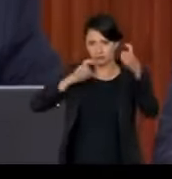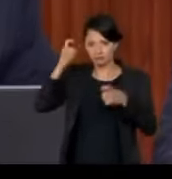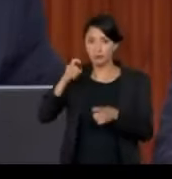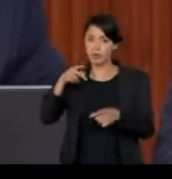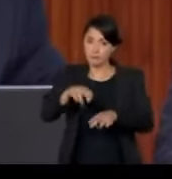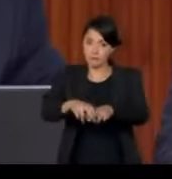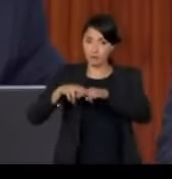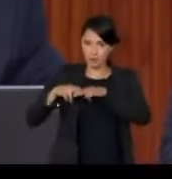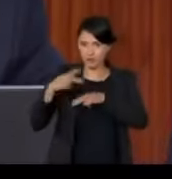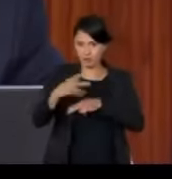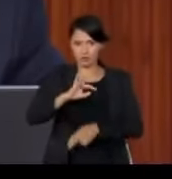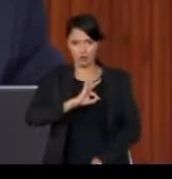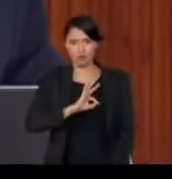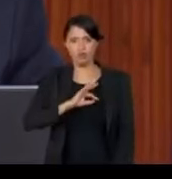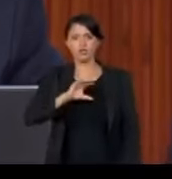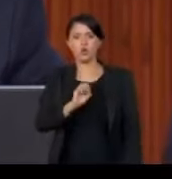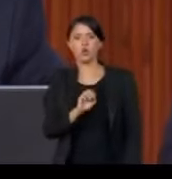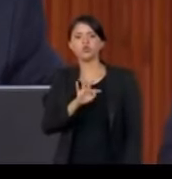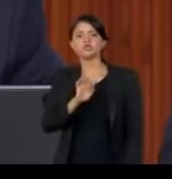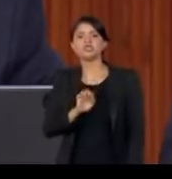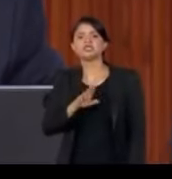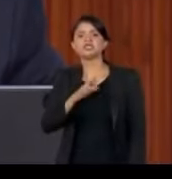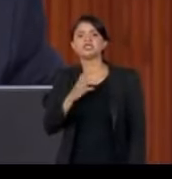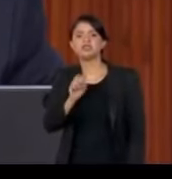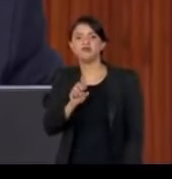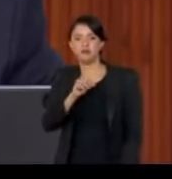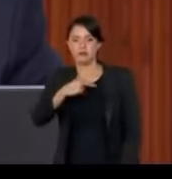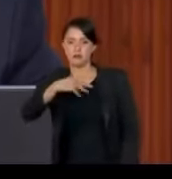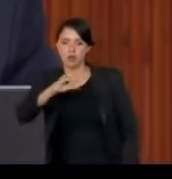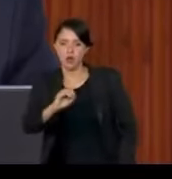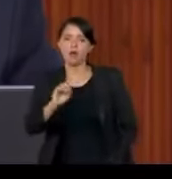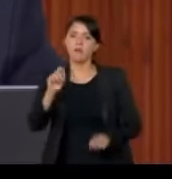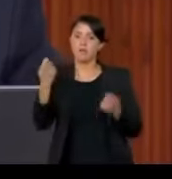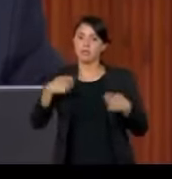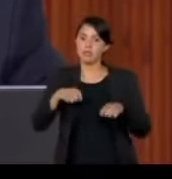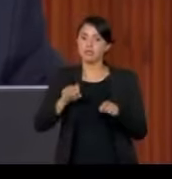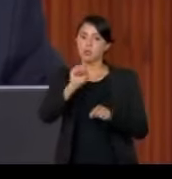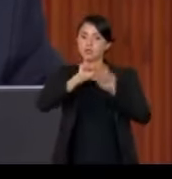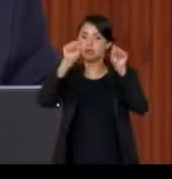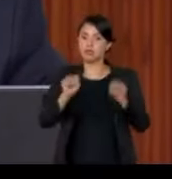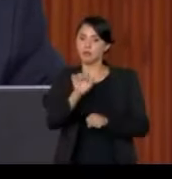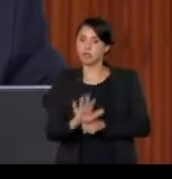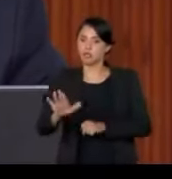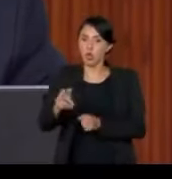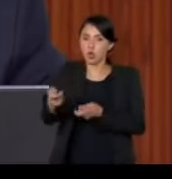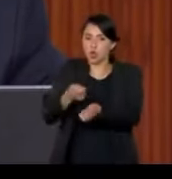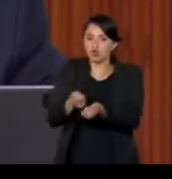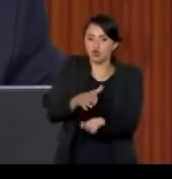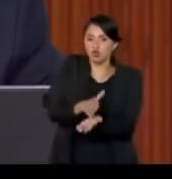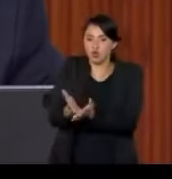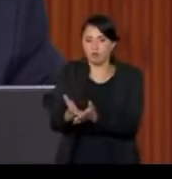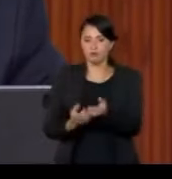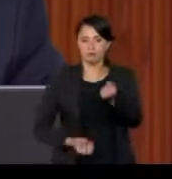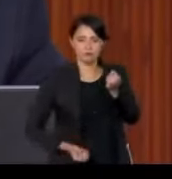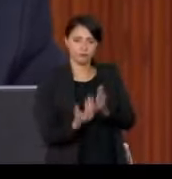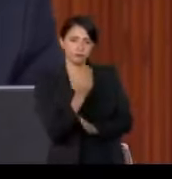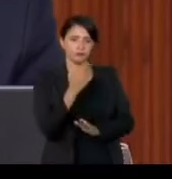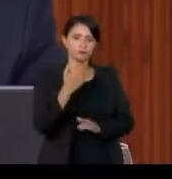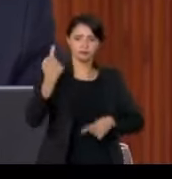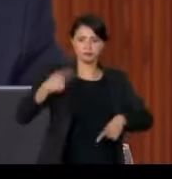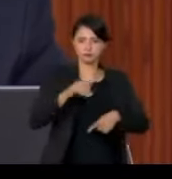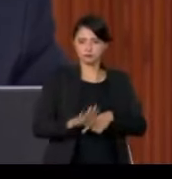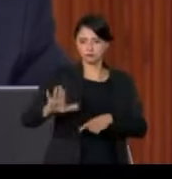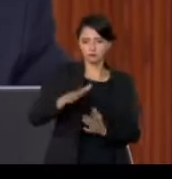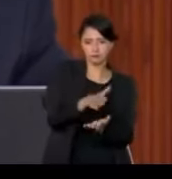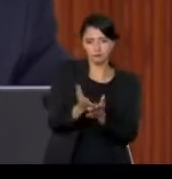ostensiva, mas talvez esteja na hora da gente pensar num sistema nacional de controle de fronteiras. O governo federal deu um passo recente, criou a Política Nacional de Fronteiras, o